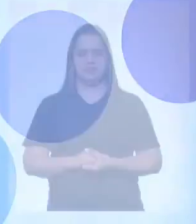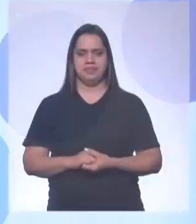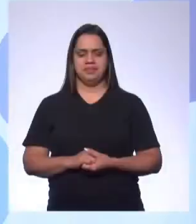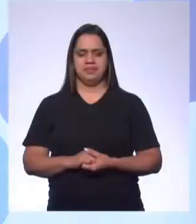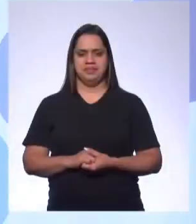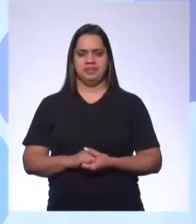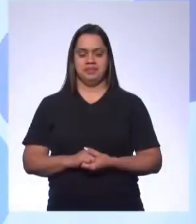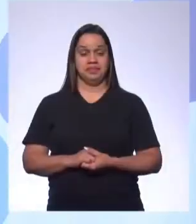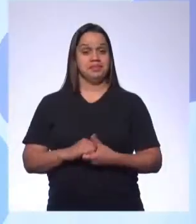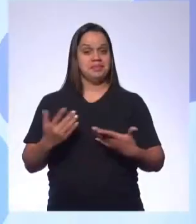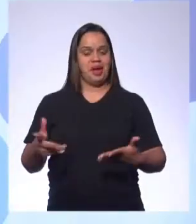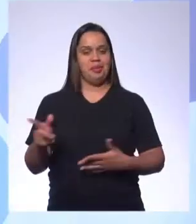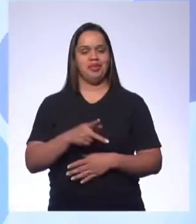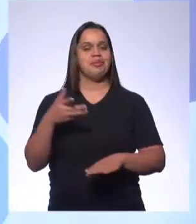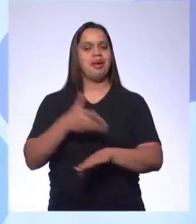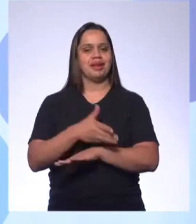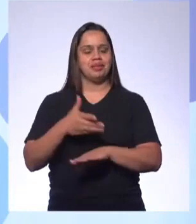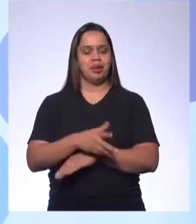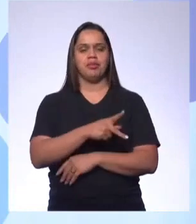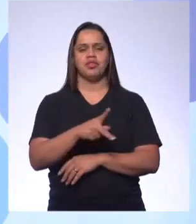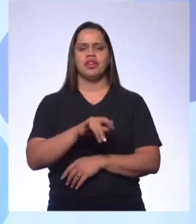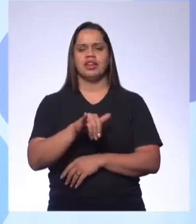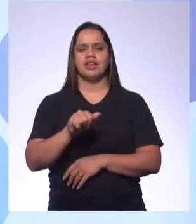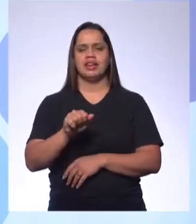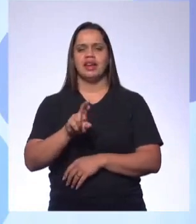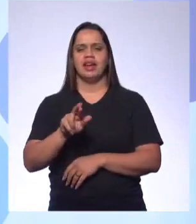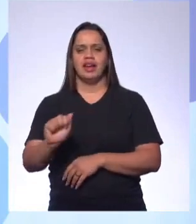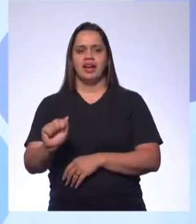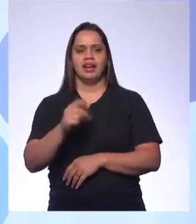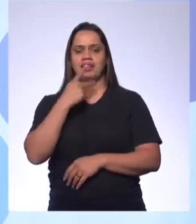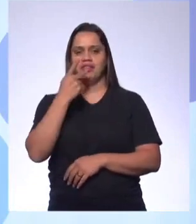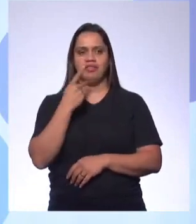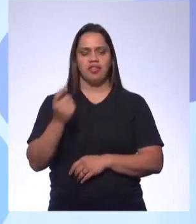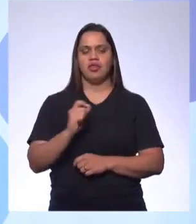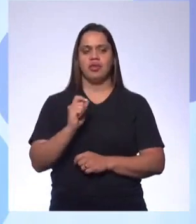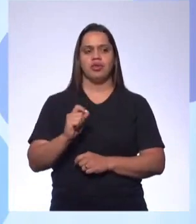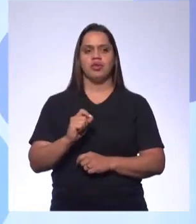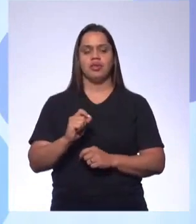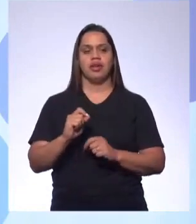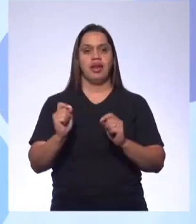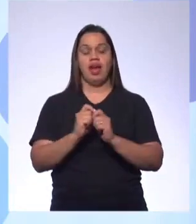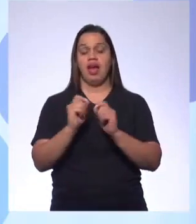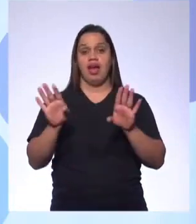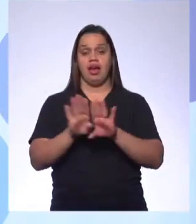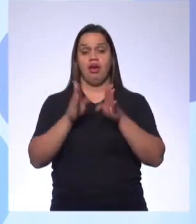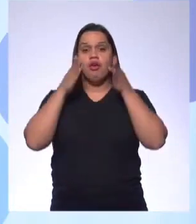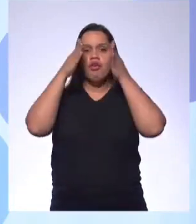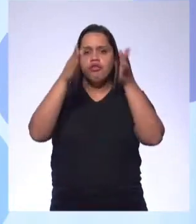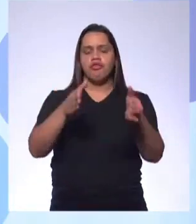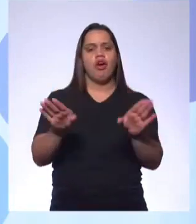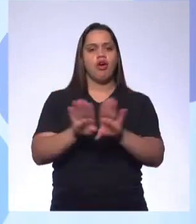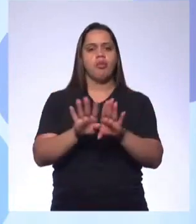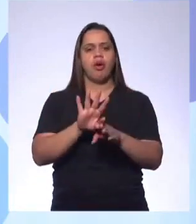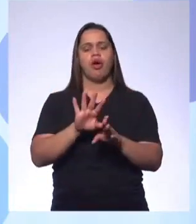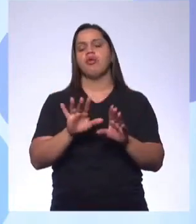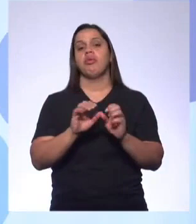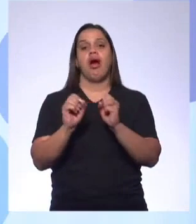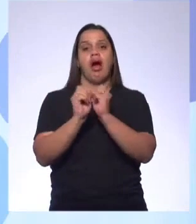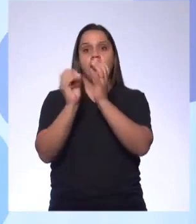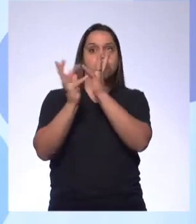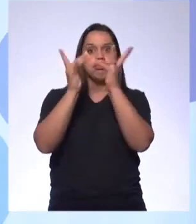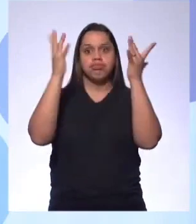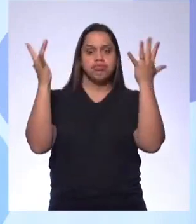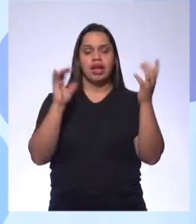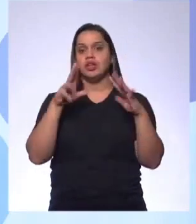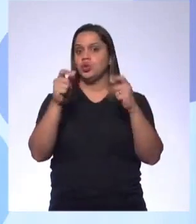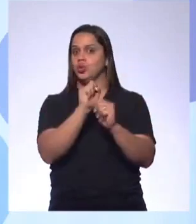Os professores participando, a professora Iara responde, ligado ao fantástico, foco na fantasia, no mundo ficcional onde tudo pode acontecer,